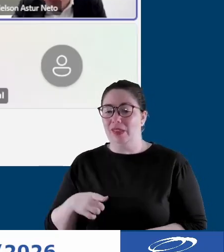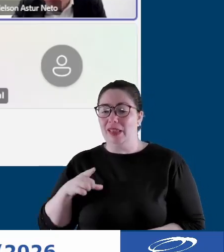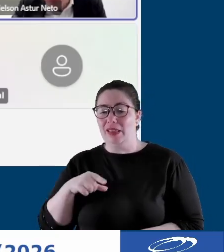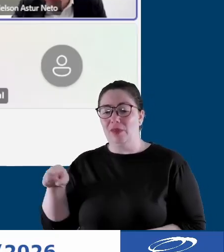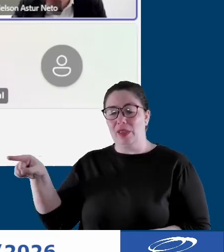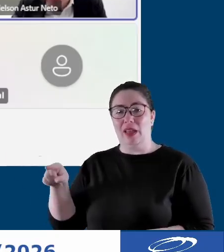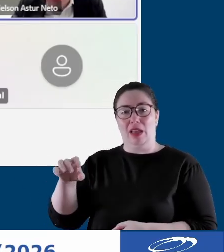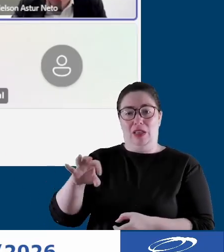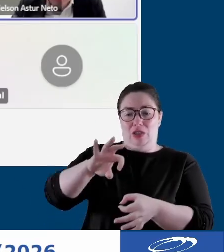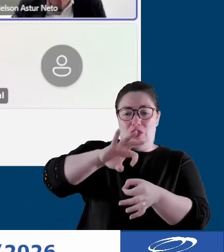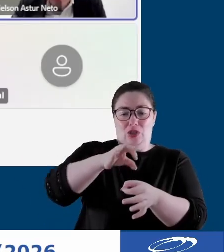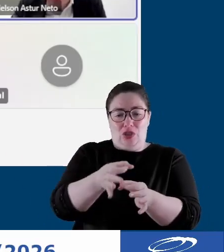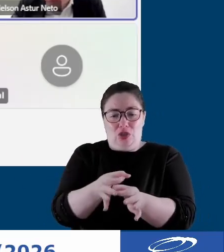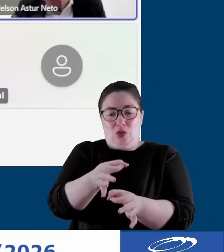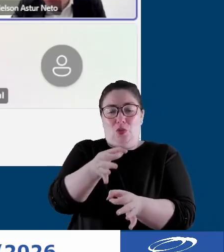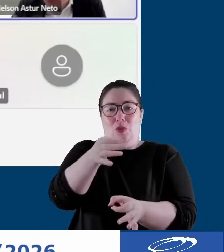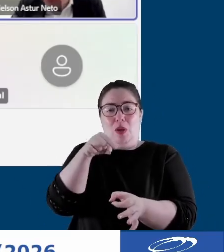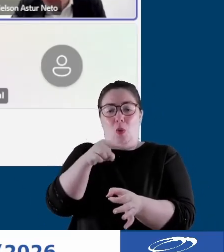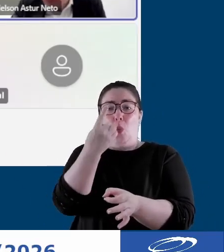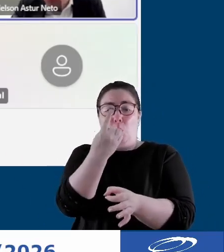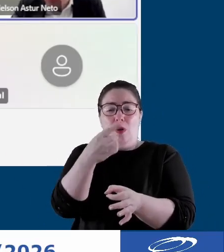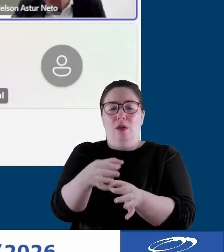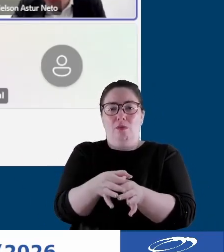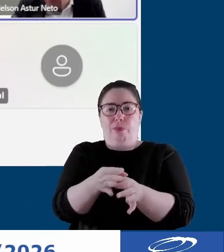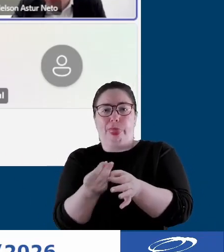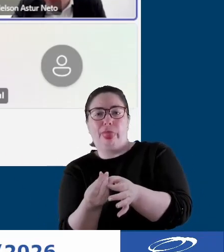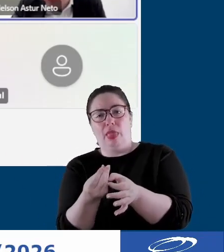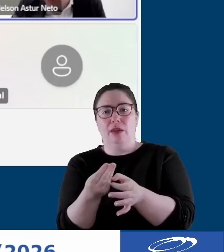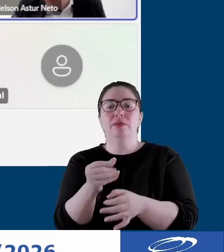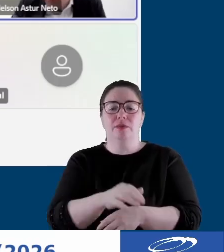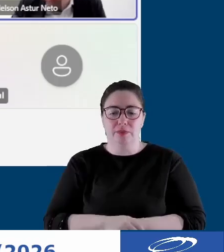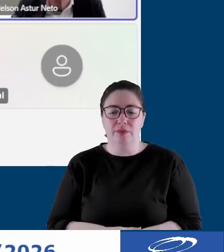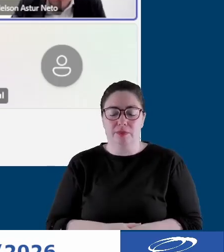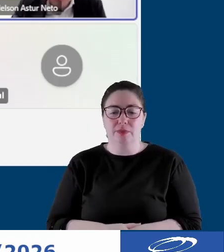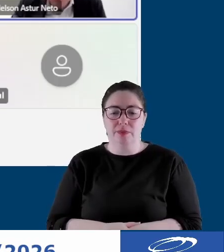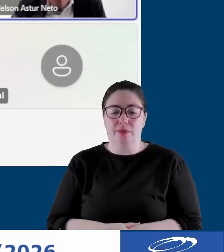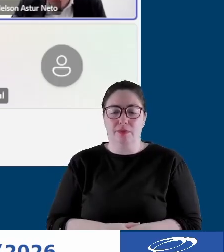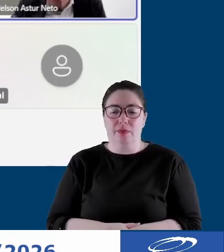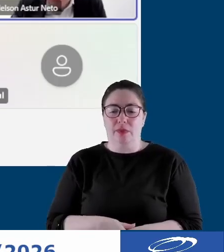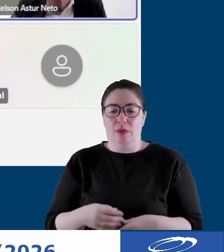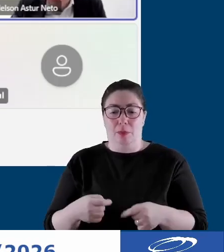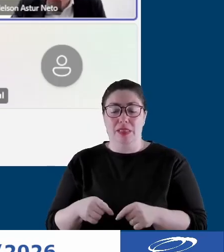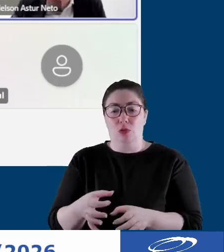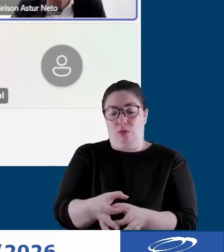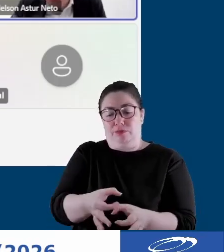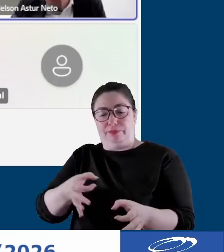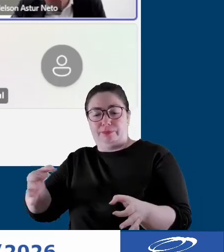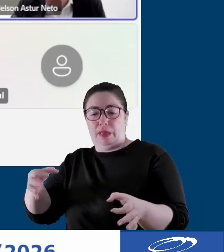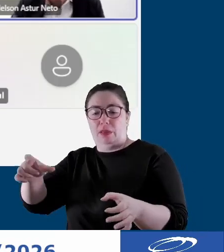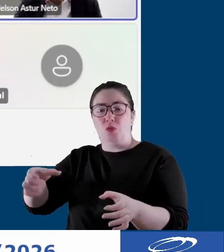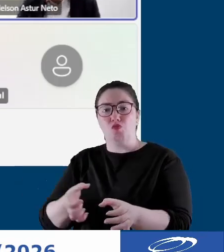baixo, com a resolução por uma via anterior, que a gente conseguiu tirar o espaçador intersomático, colocar um suporte